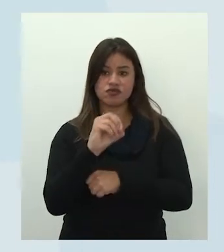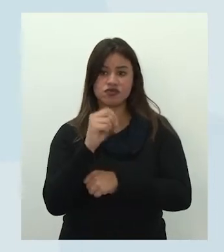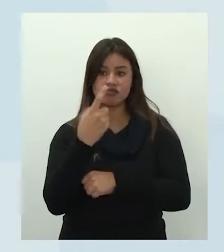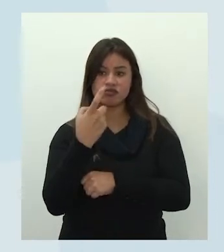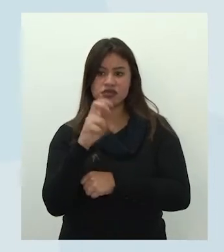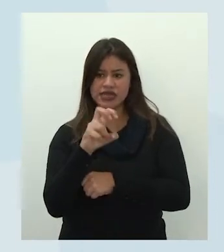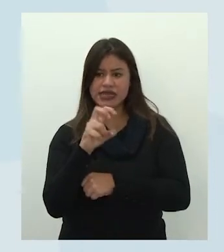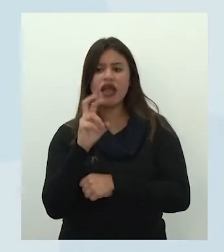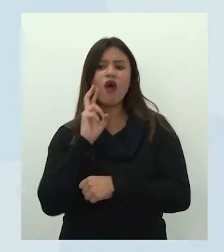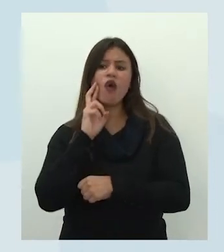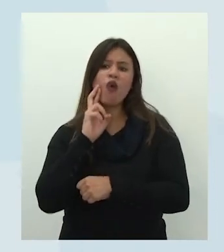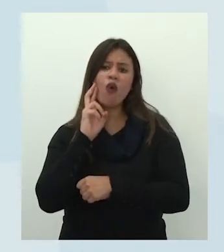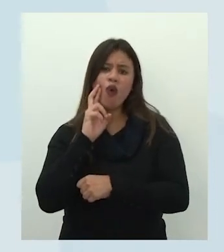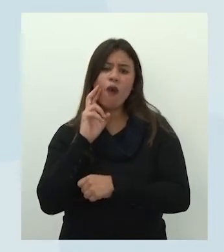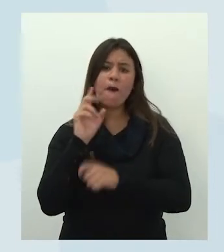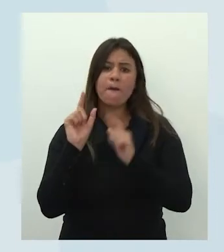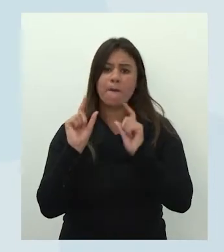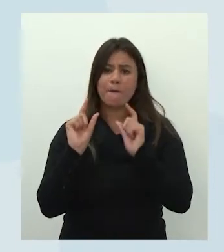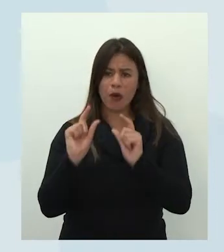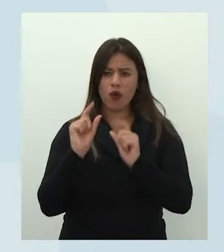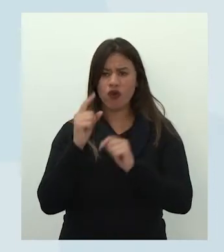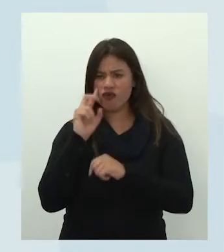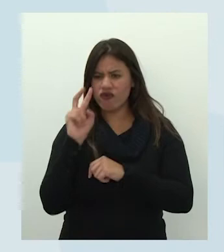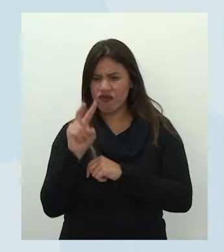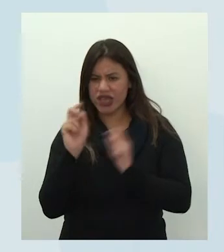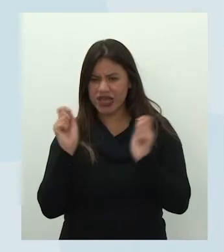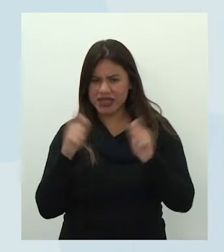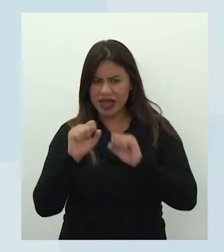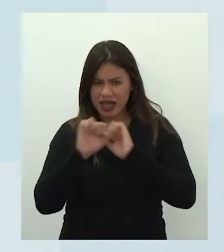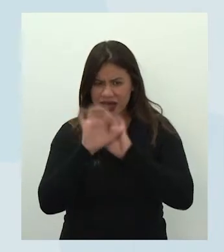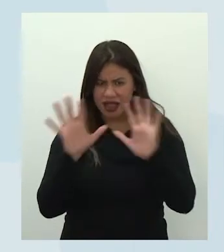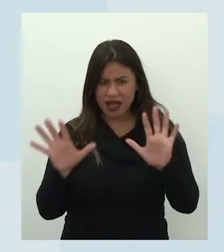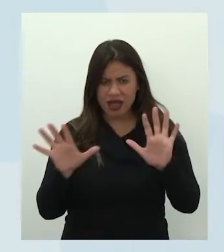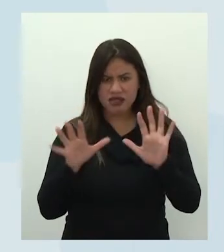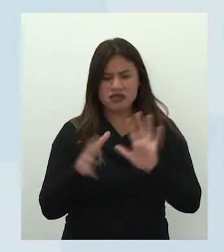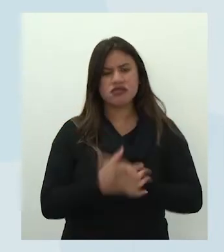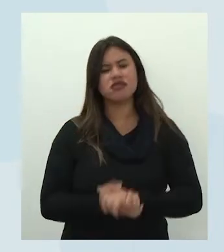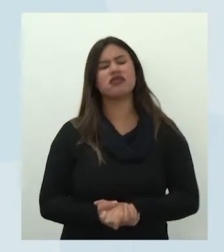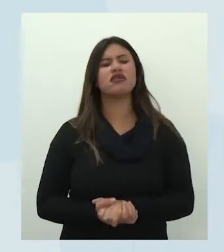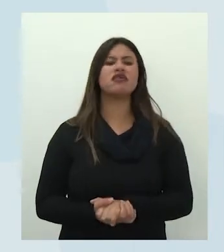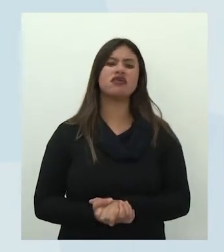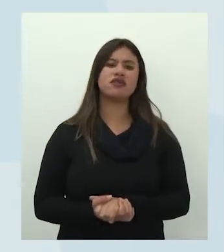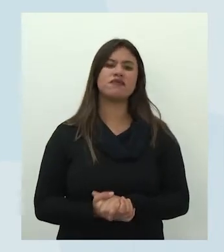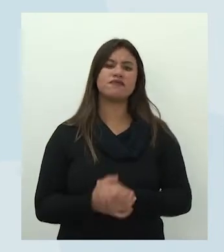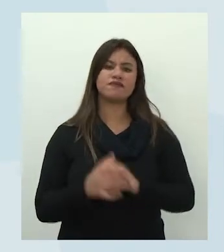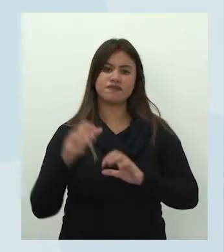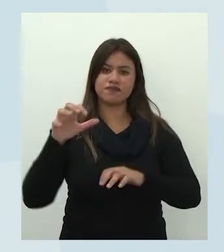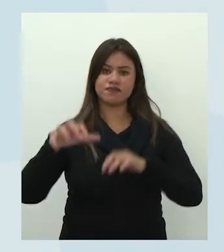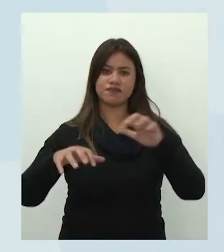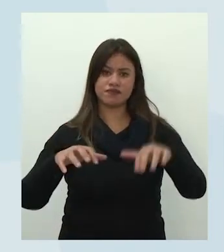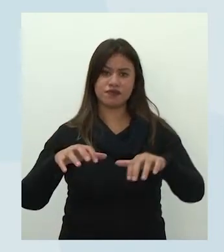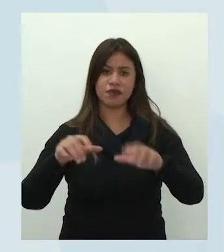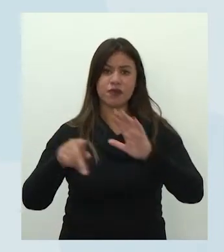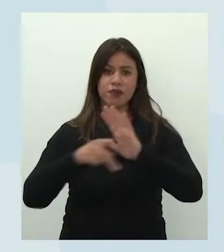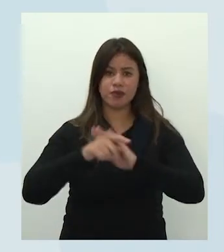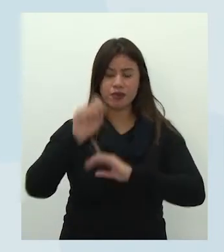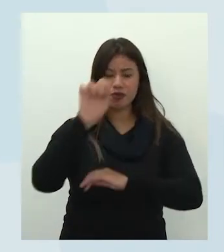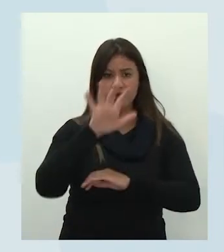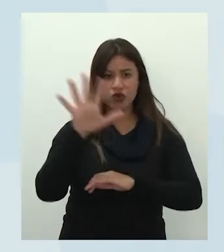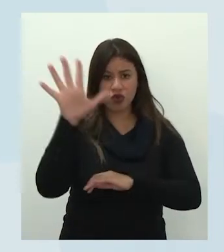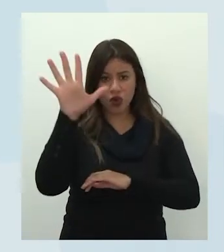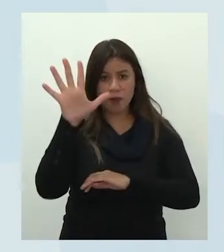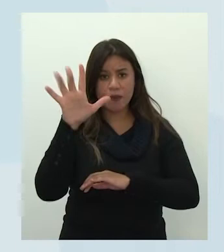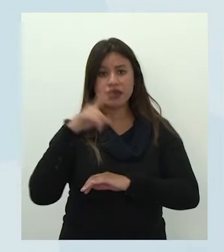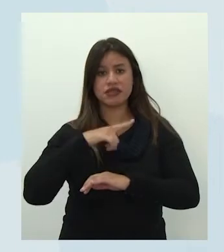Europa, não sei se para você está dando para ver claramente aí, mas são poucas regiões da Europa que têm